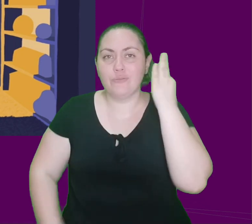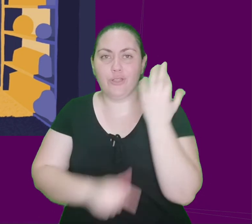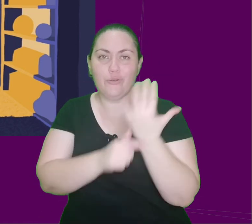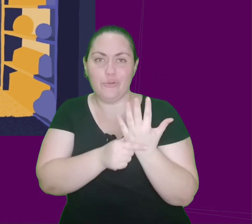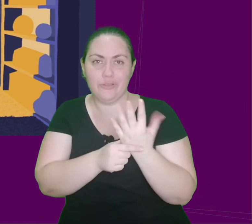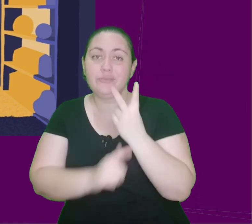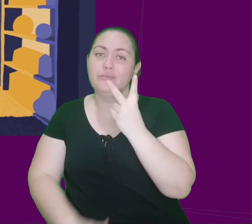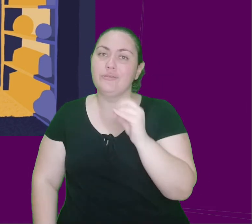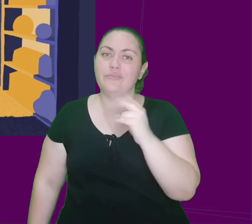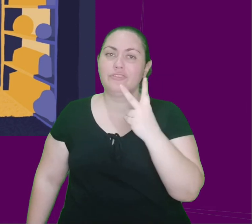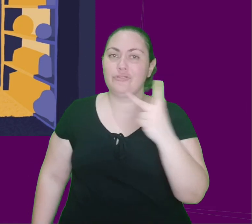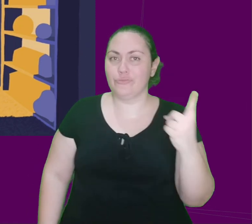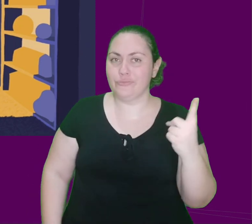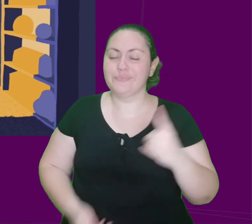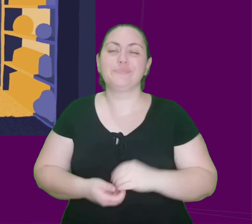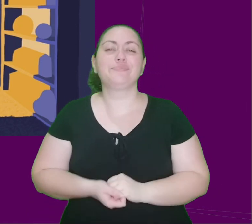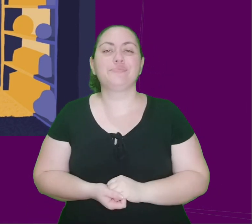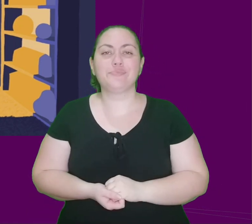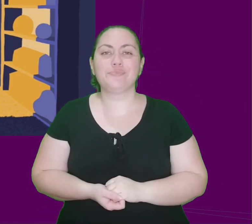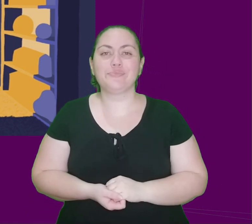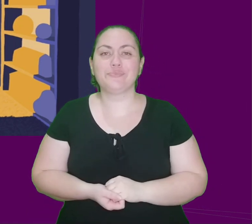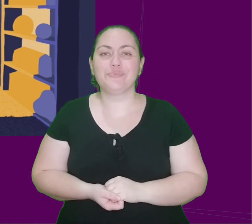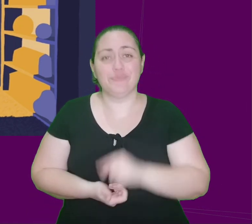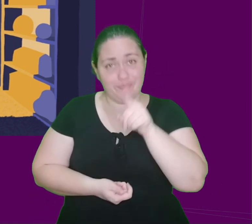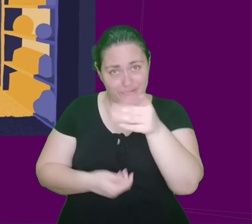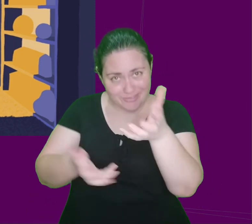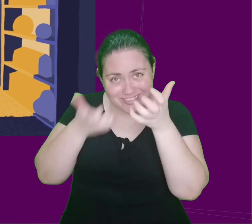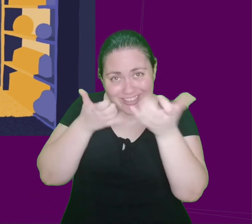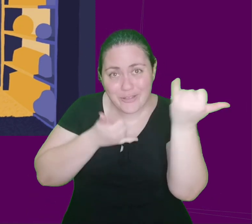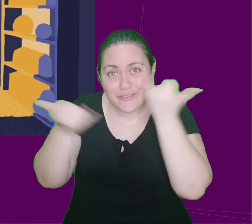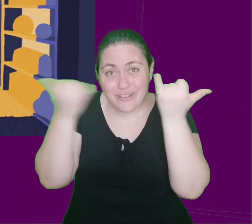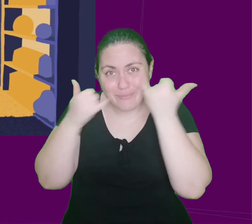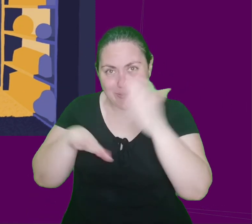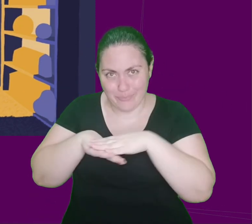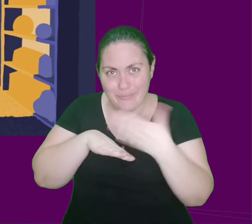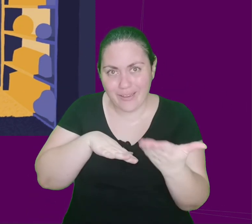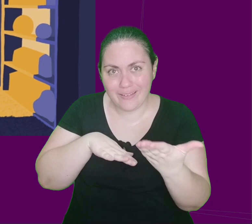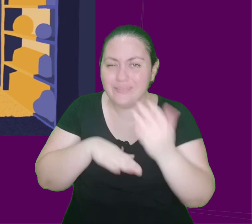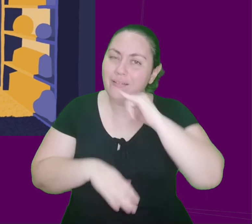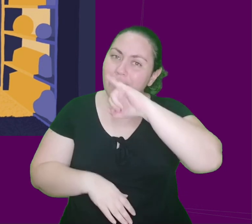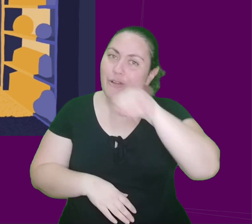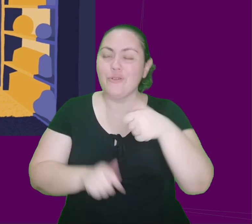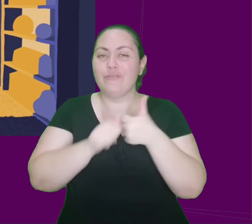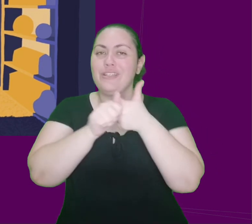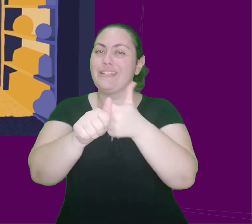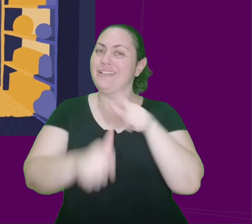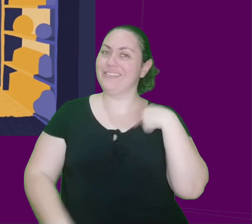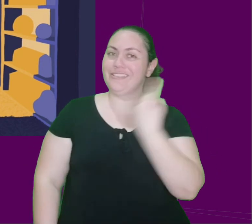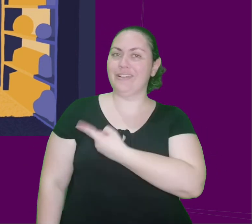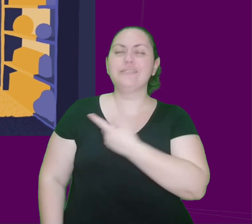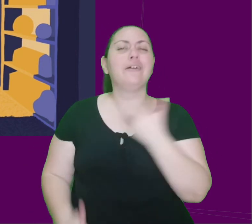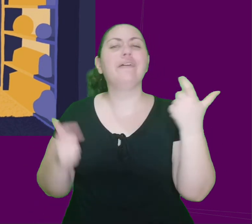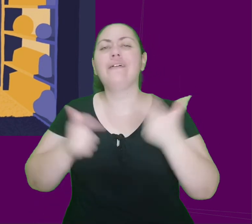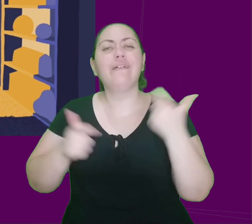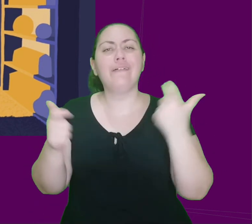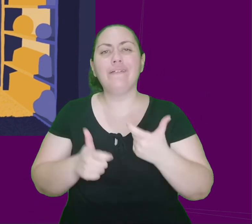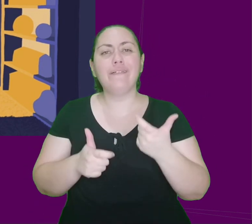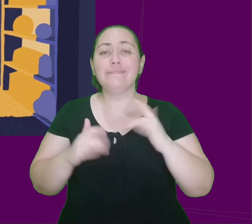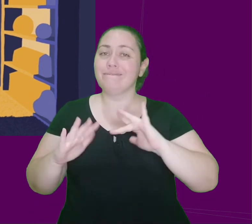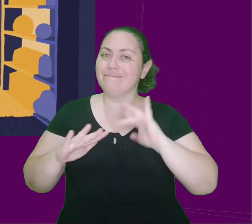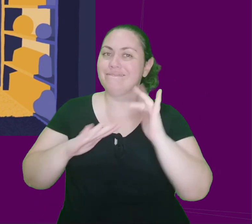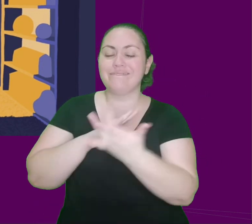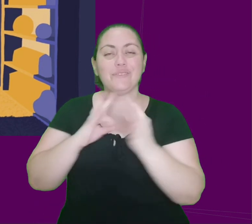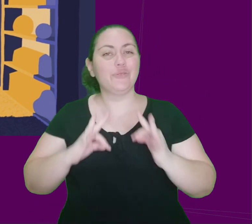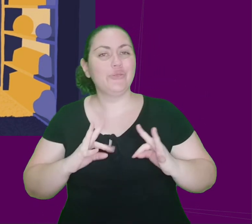obrigatórias do vestibular da URGS 2021. Quer ficar por dentro de tudo? Aproveita e segue a